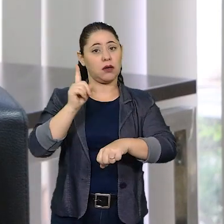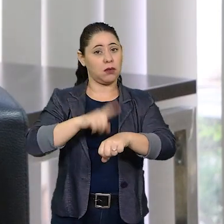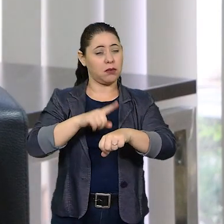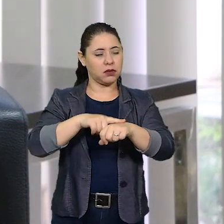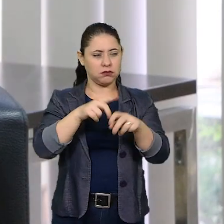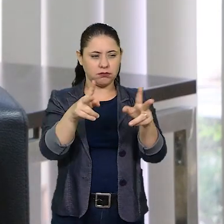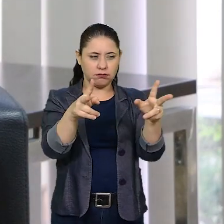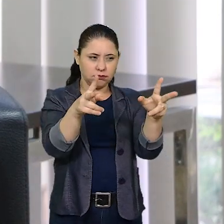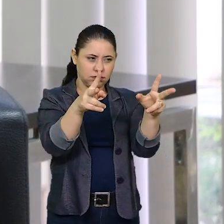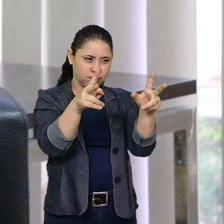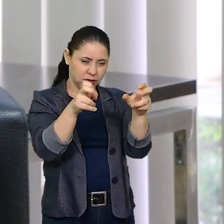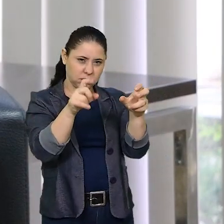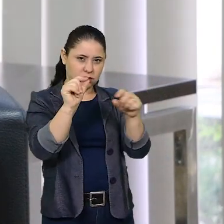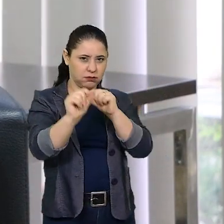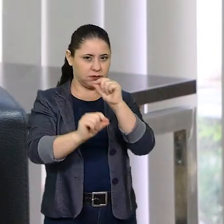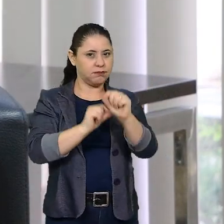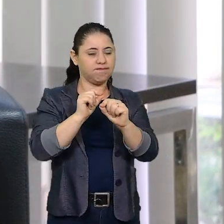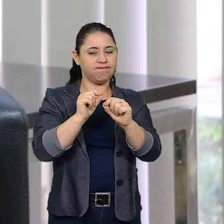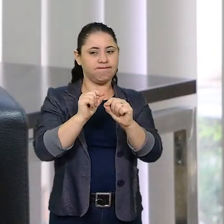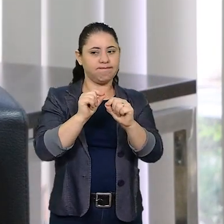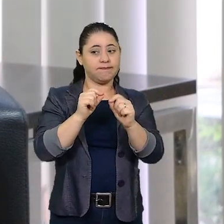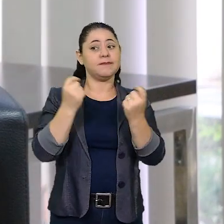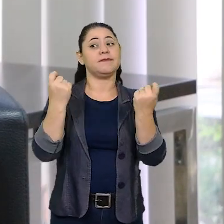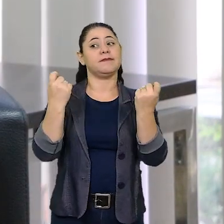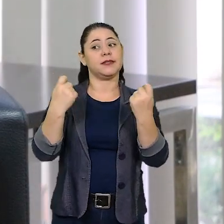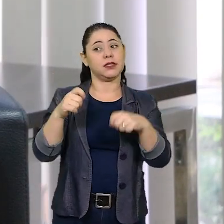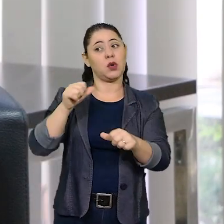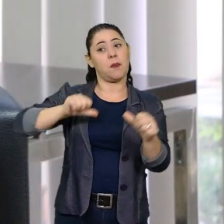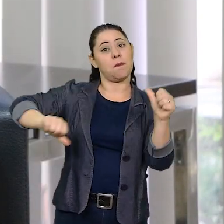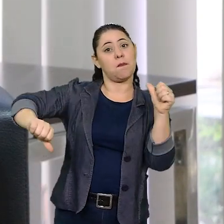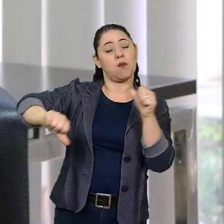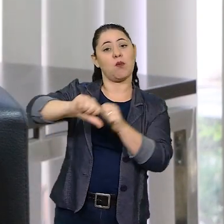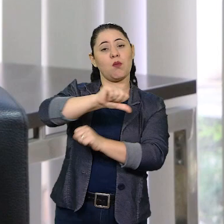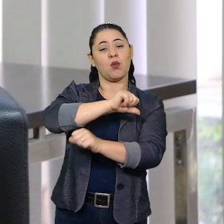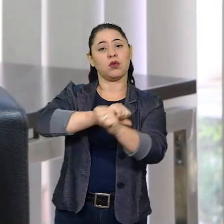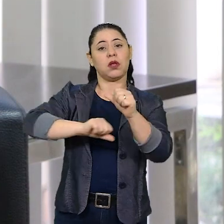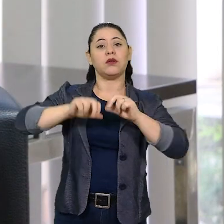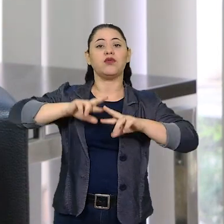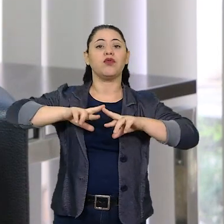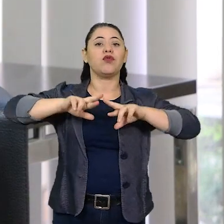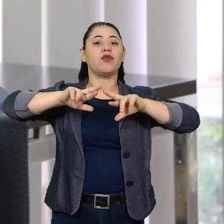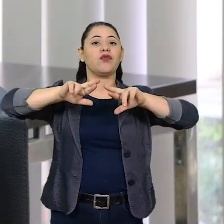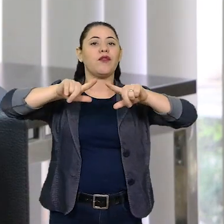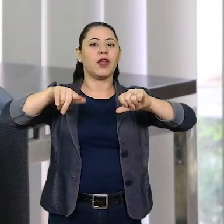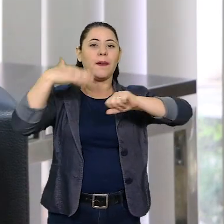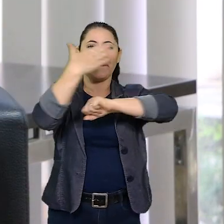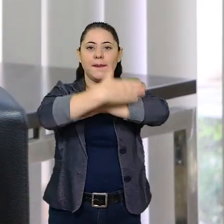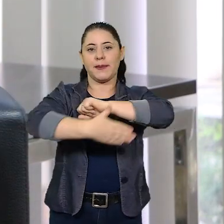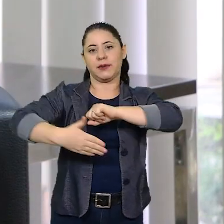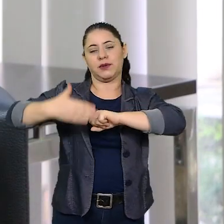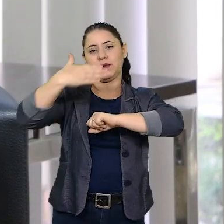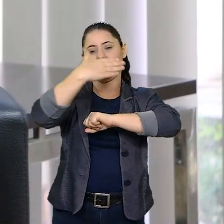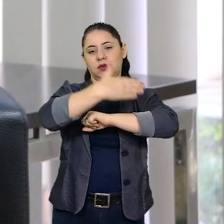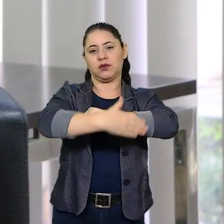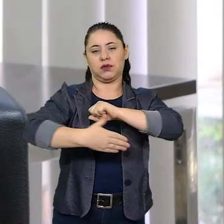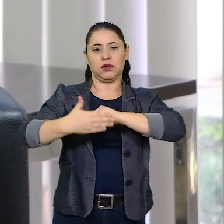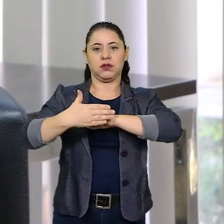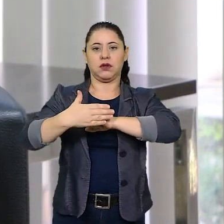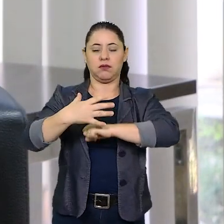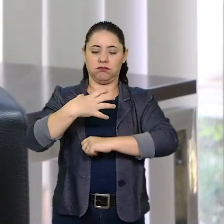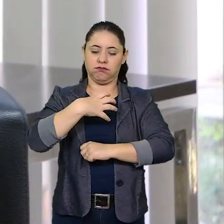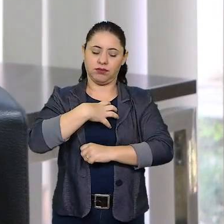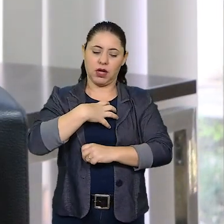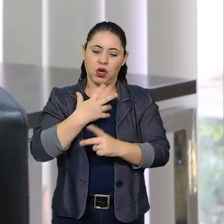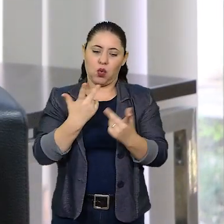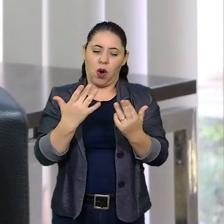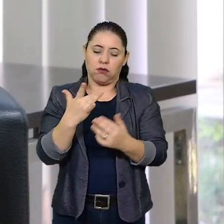E a partir do momento em que se percebeu que nós precisávamos tratar com proteção,